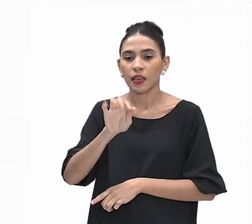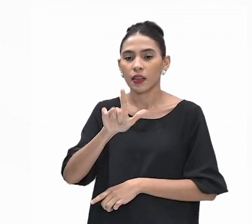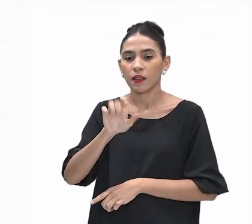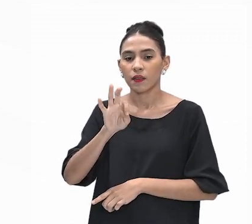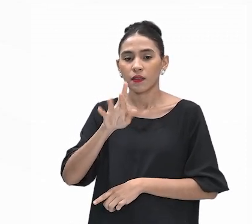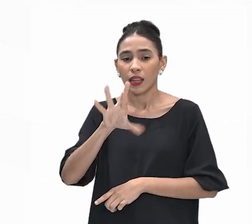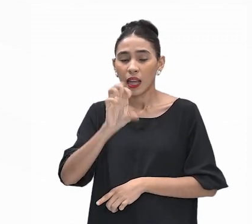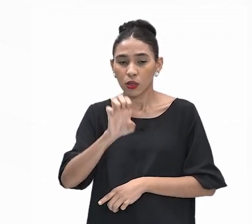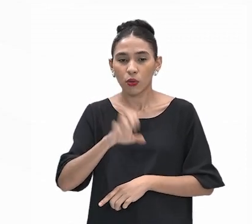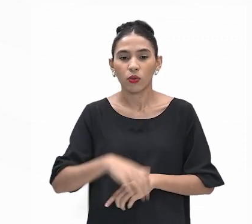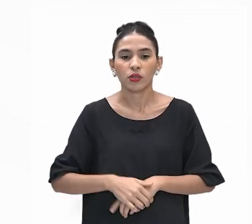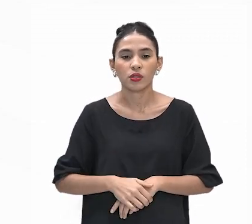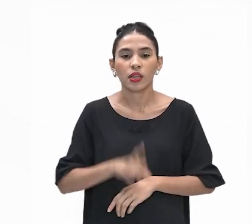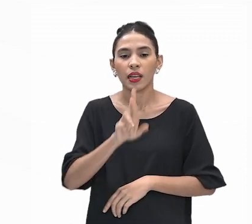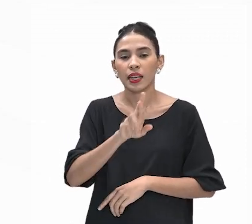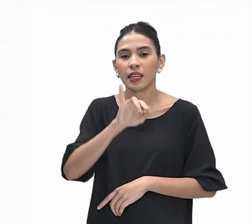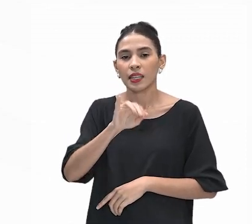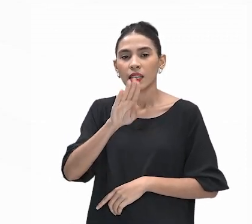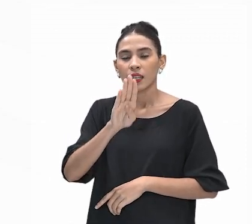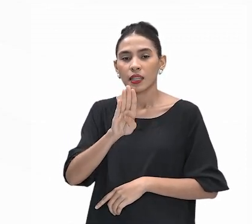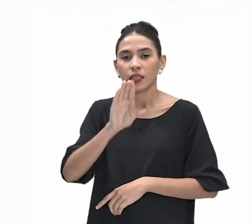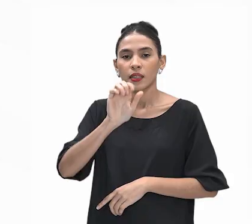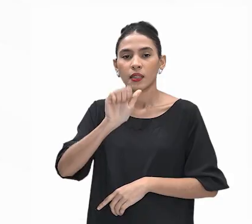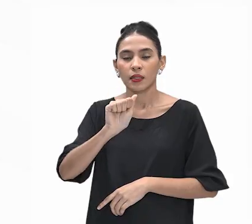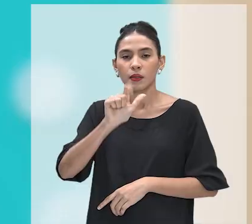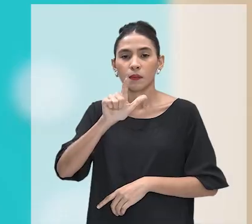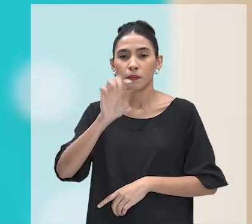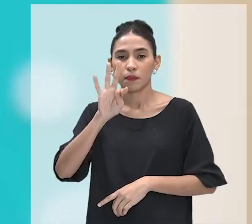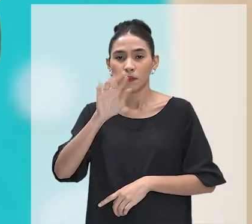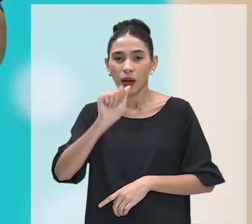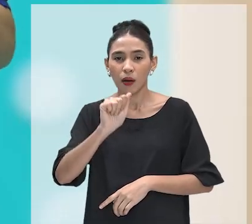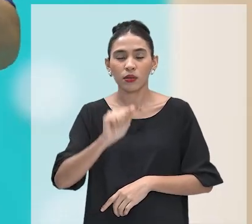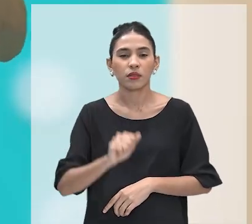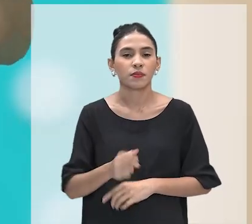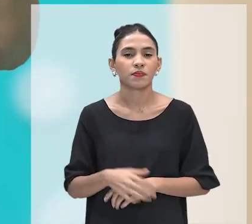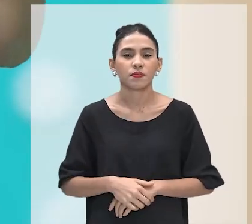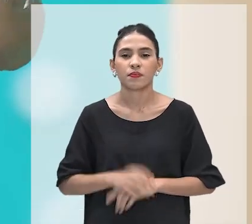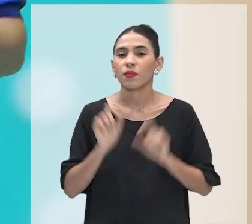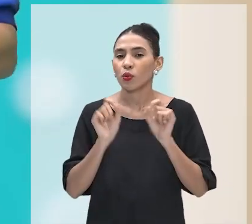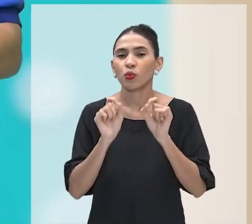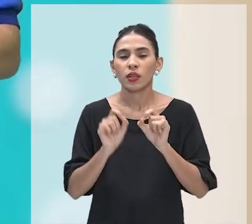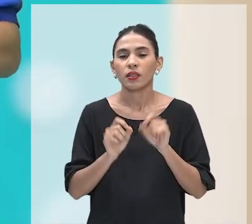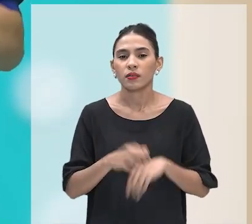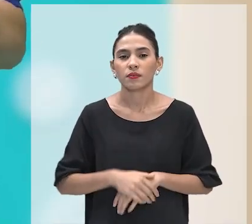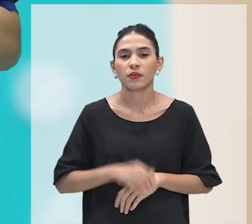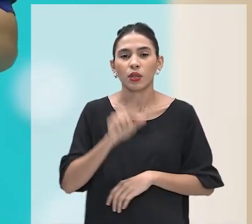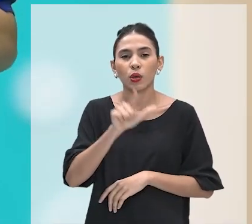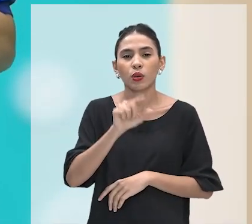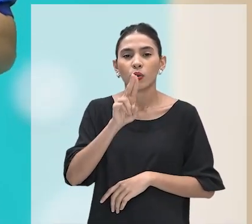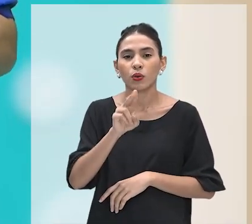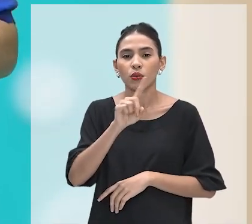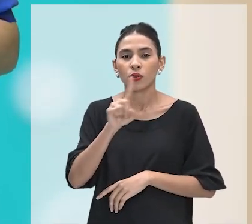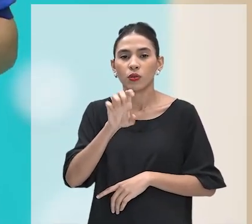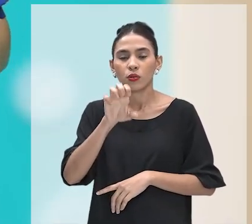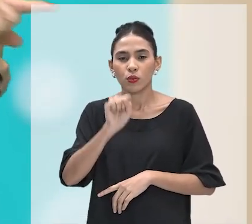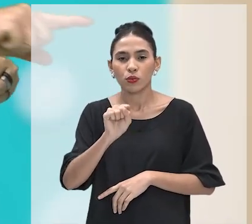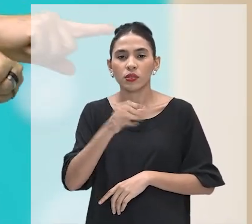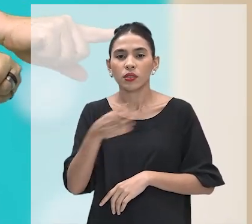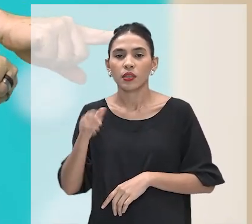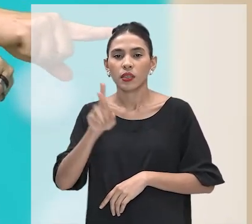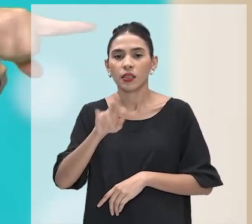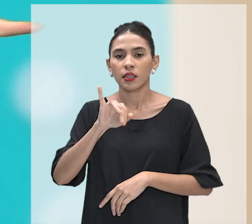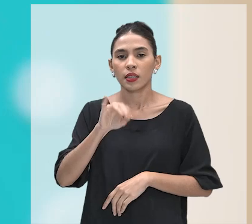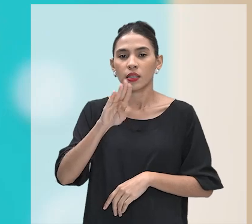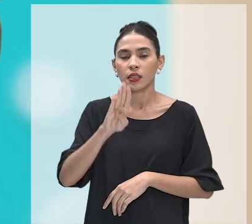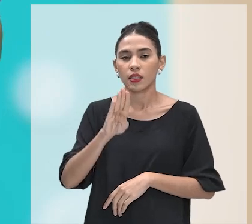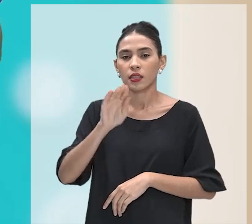Luzes da ribalta, com luzes incandescentes. O que é, professora, luzes da ribalta? As luzes da ribalta são